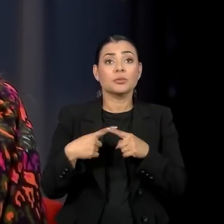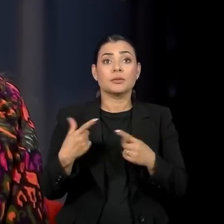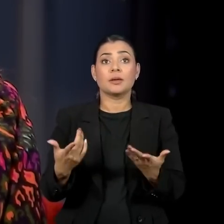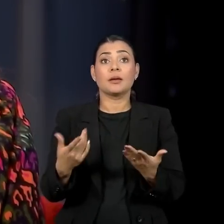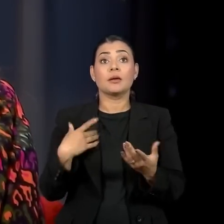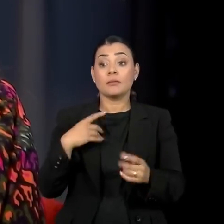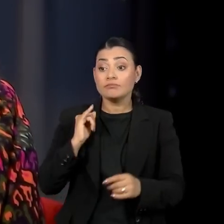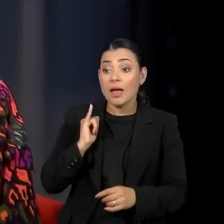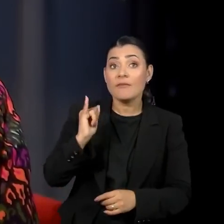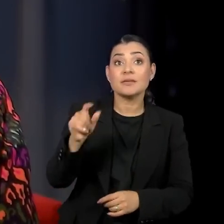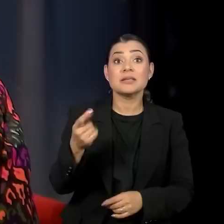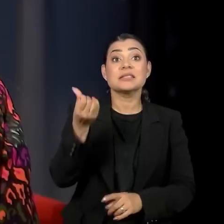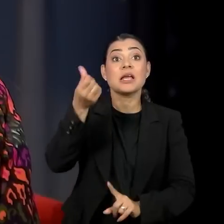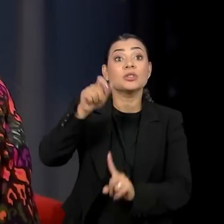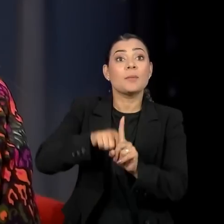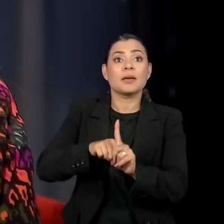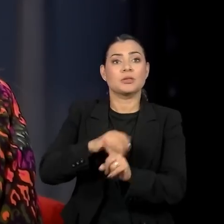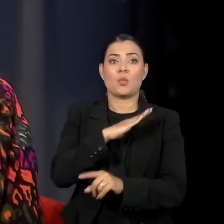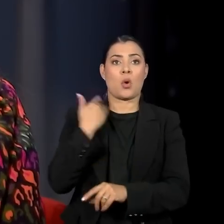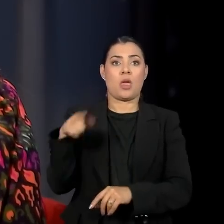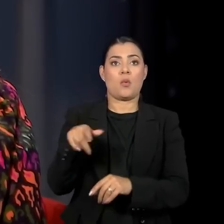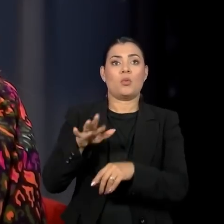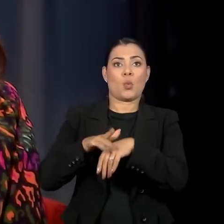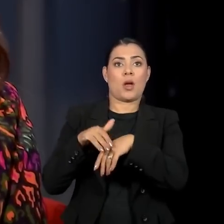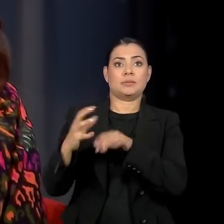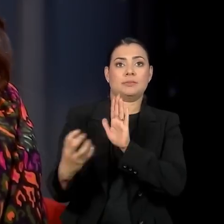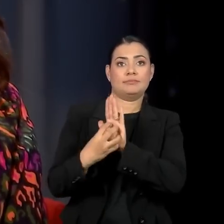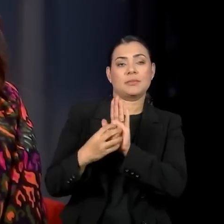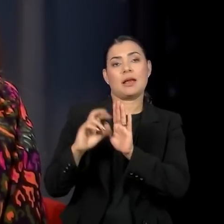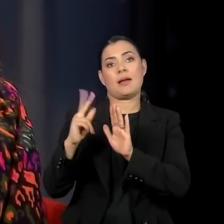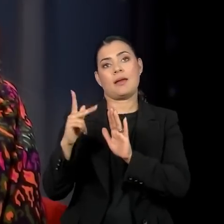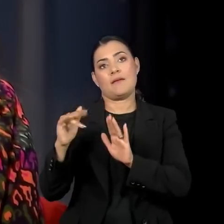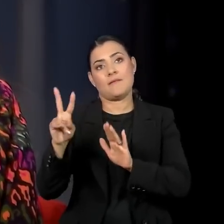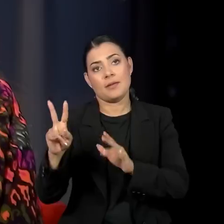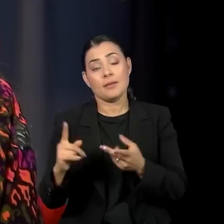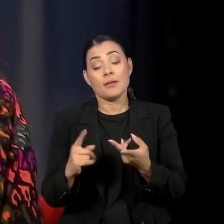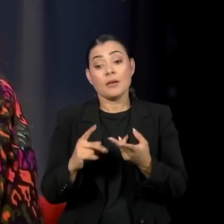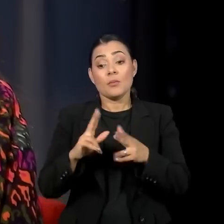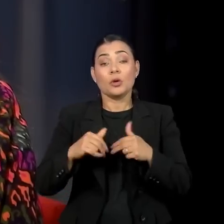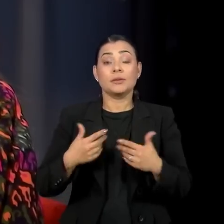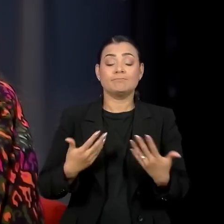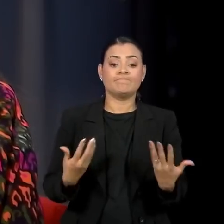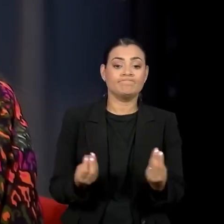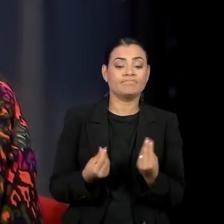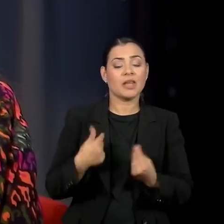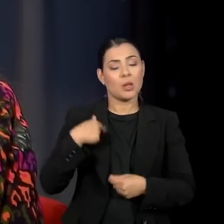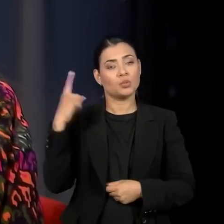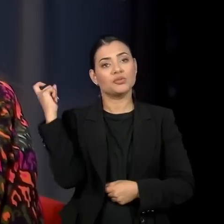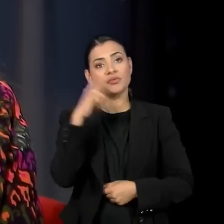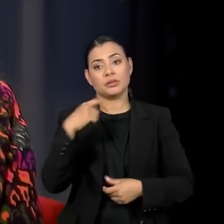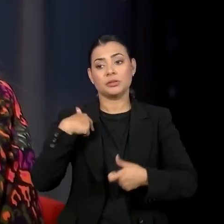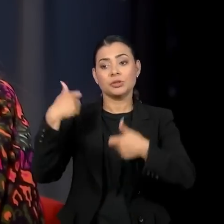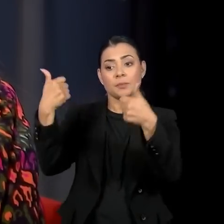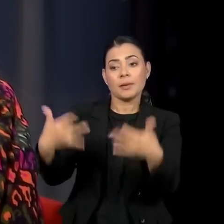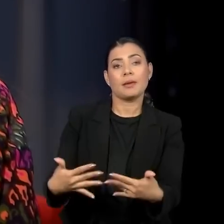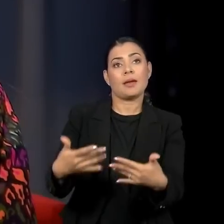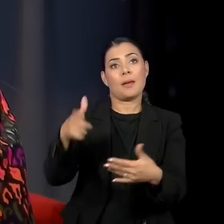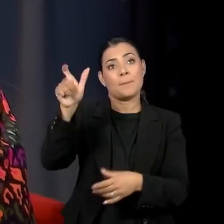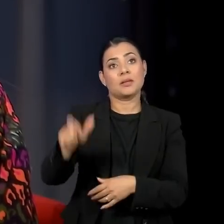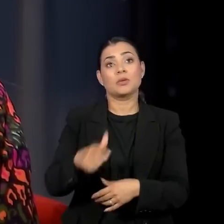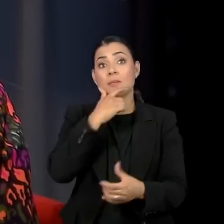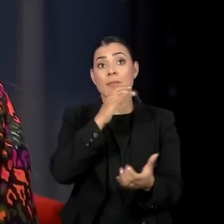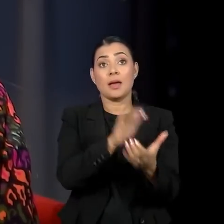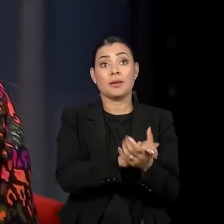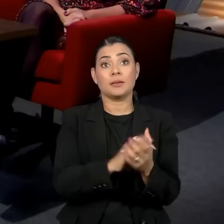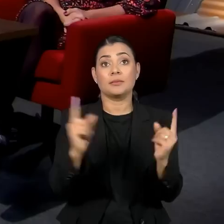dado diagnóstico, em 6 meses ele morreu. Ou então, hoje foi um dia muito difícil, eu tive que explicar para o marido